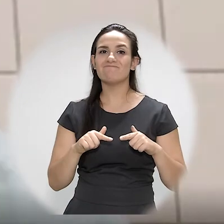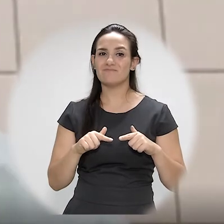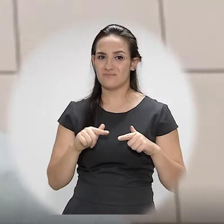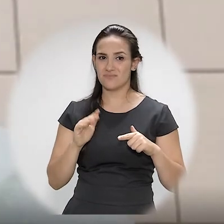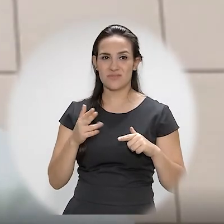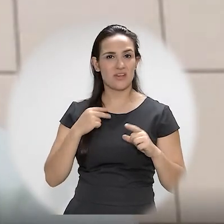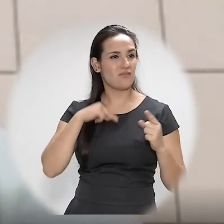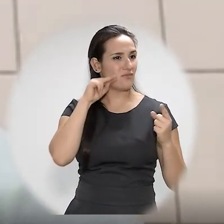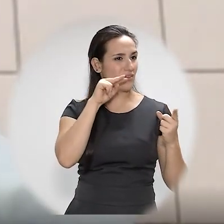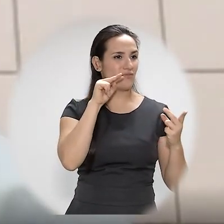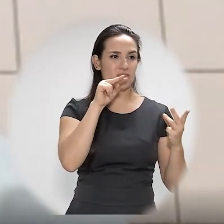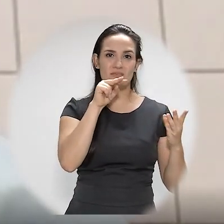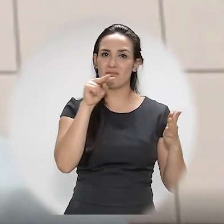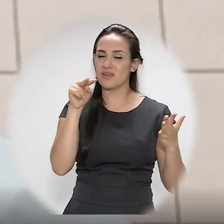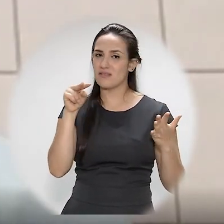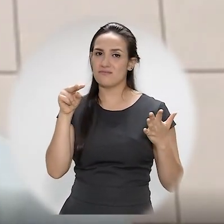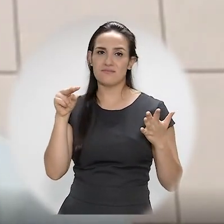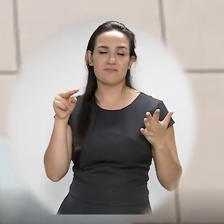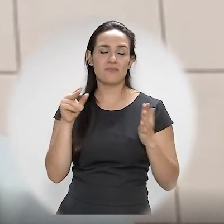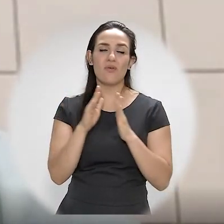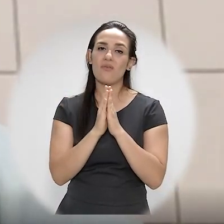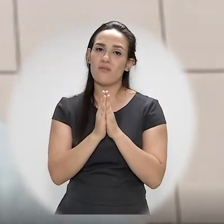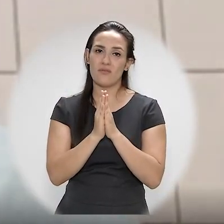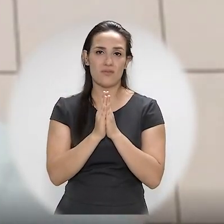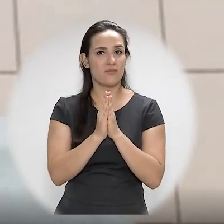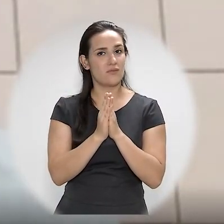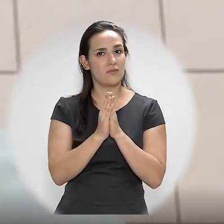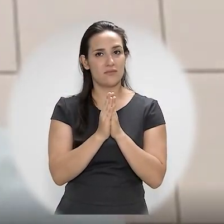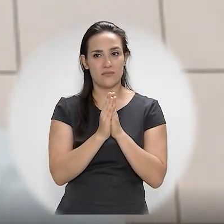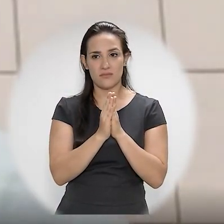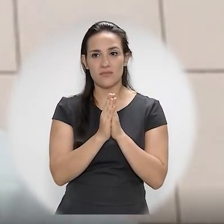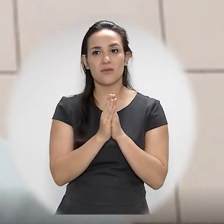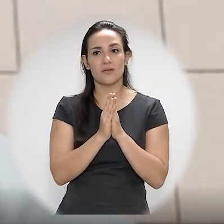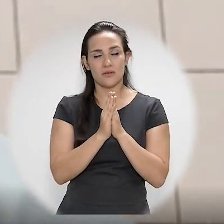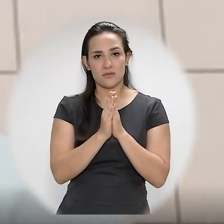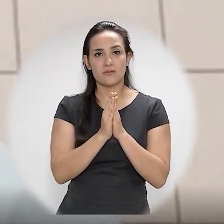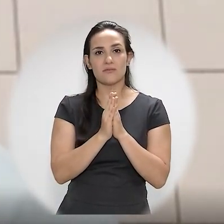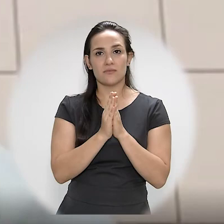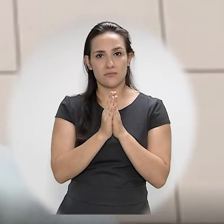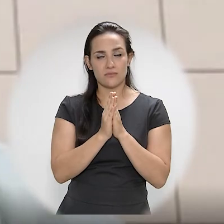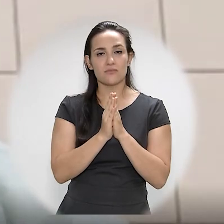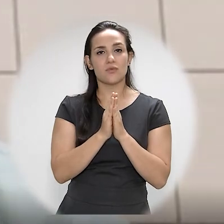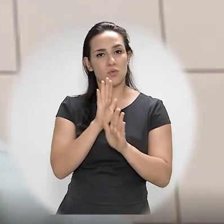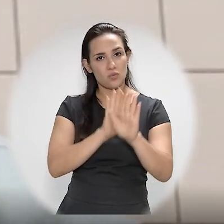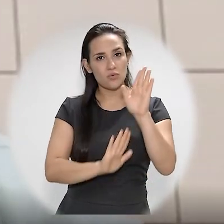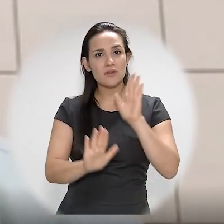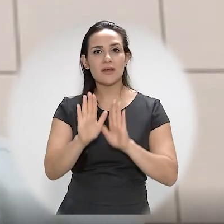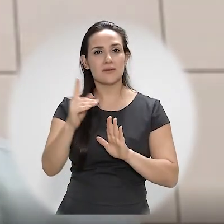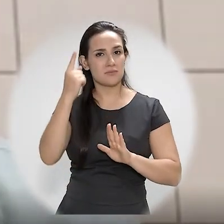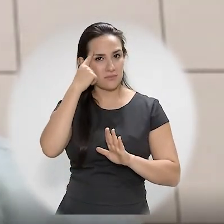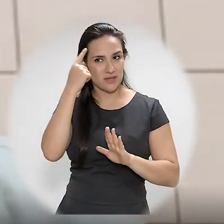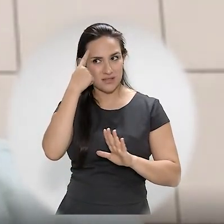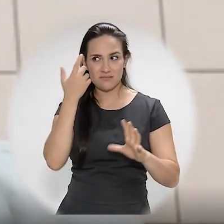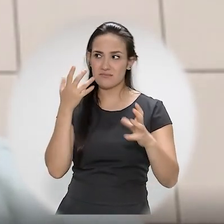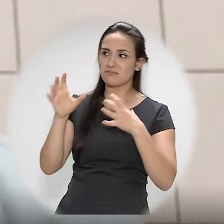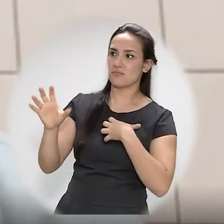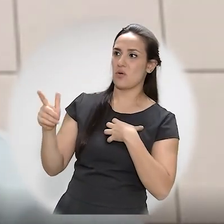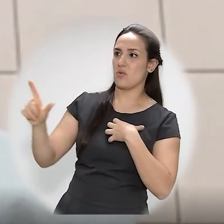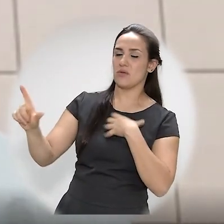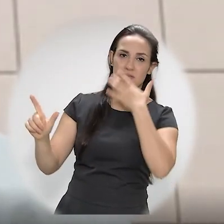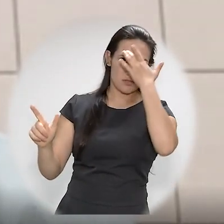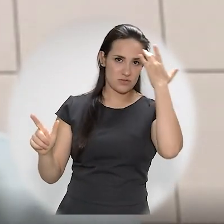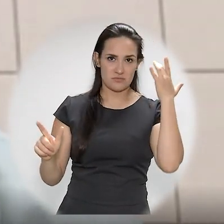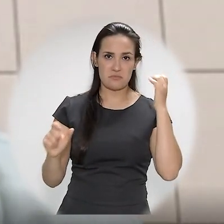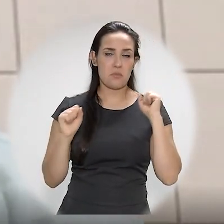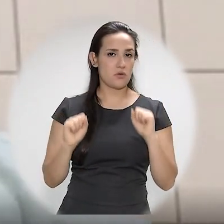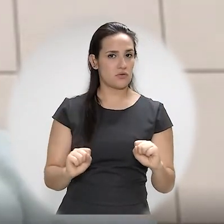No quanto de coisa que a gente já viu aqui dentro, que se eu te falasse, talvez tu pensasse um pouquinho na vida da pessoa